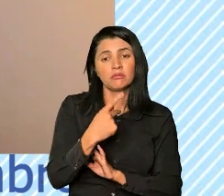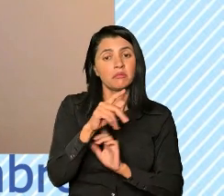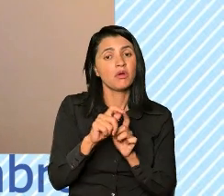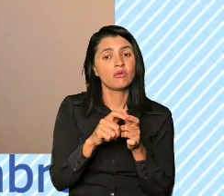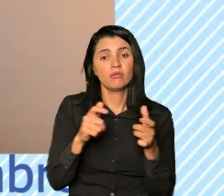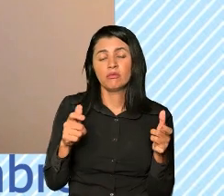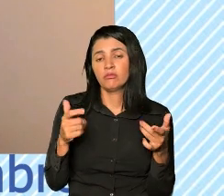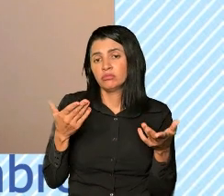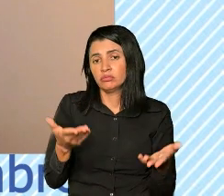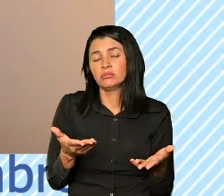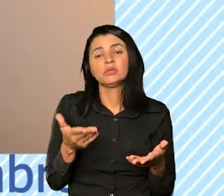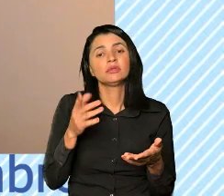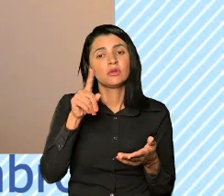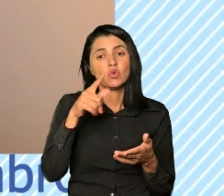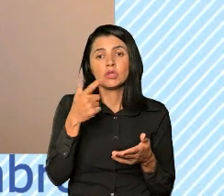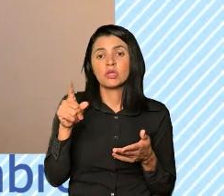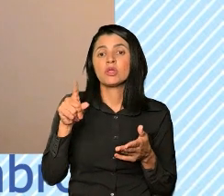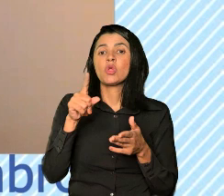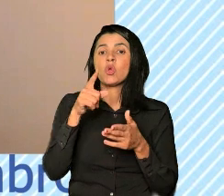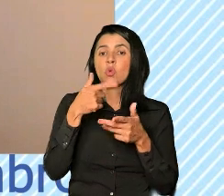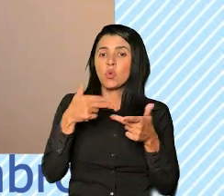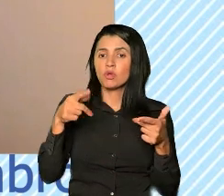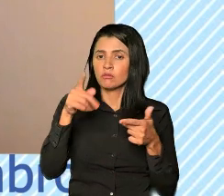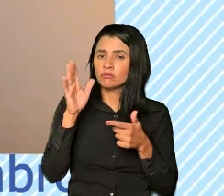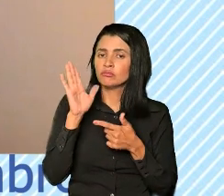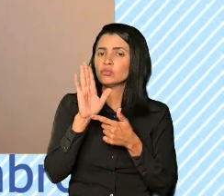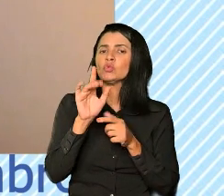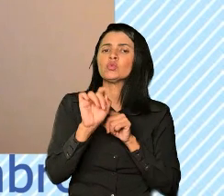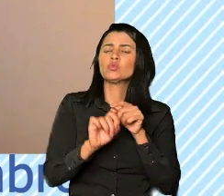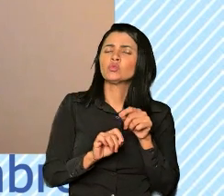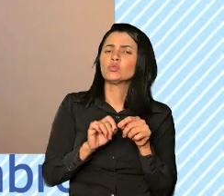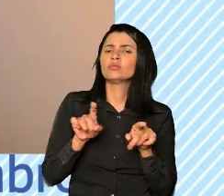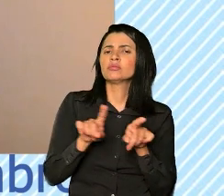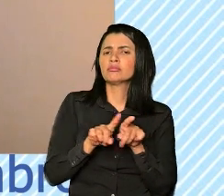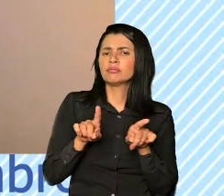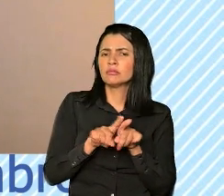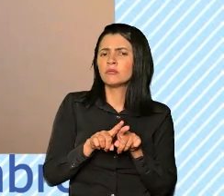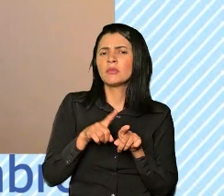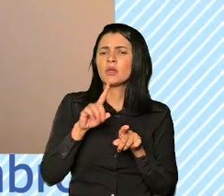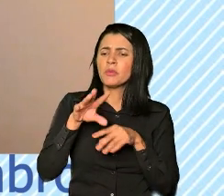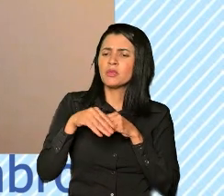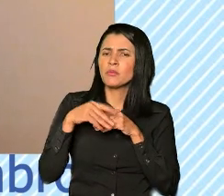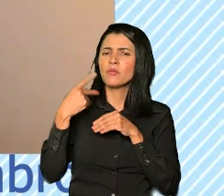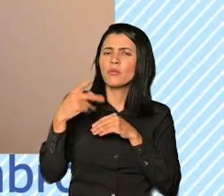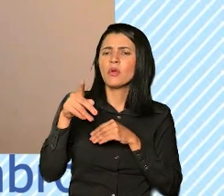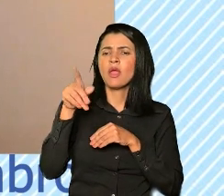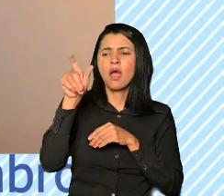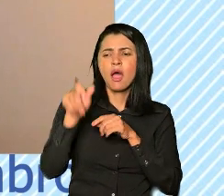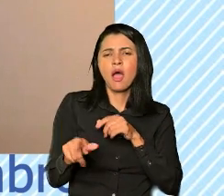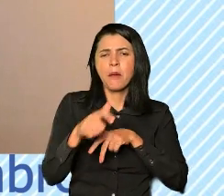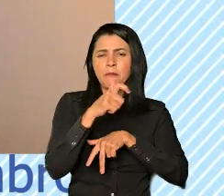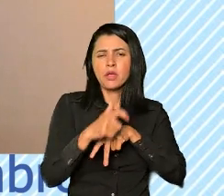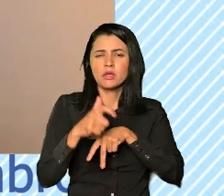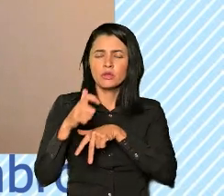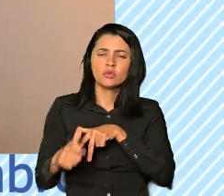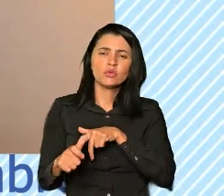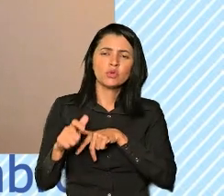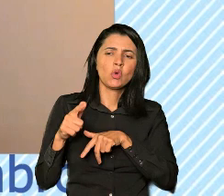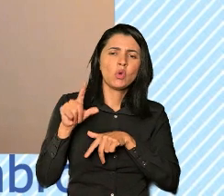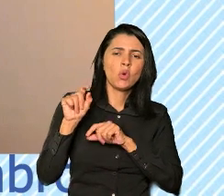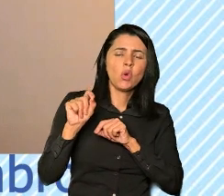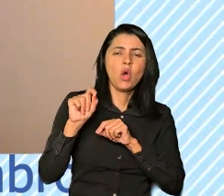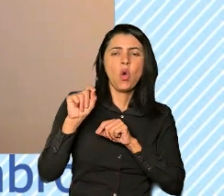certo? E uma coisa que você tocou muito bem, a questão de se atribuir a determinadas personalidades ou